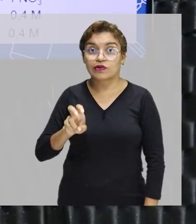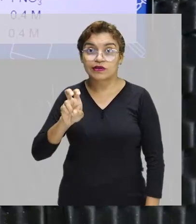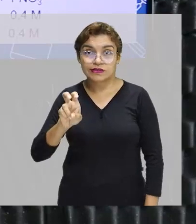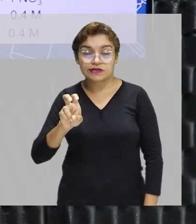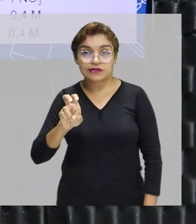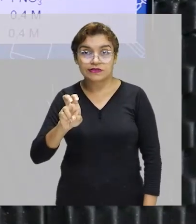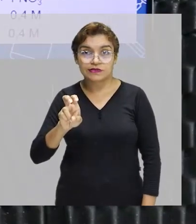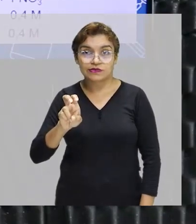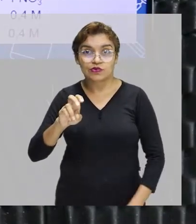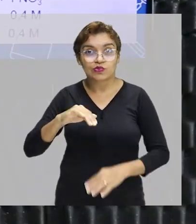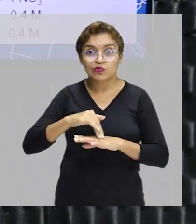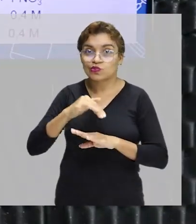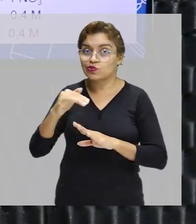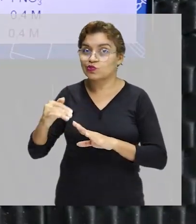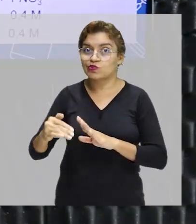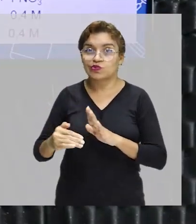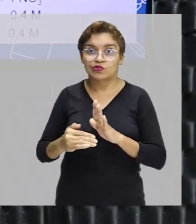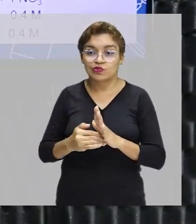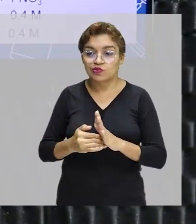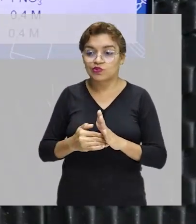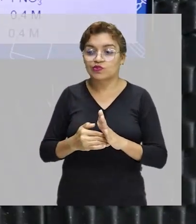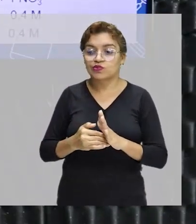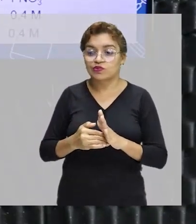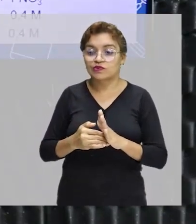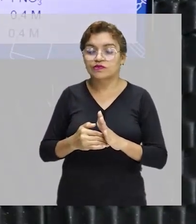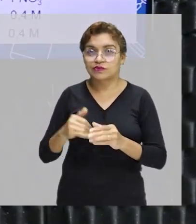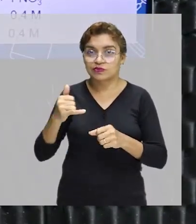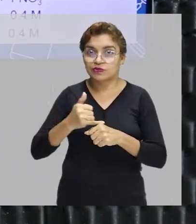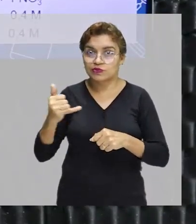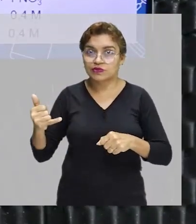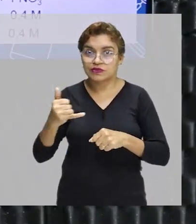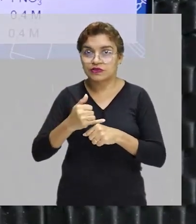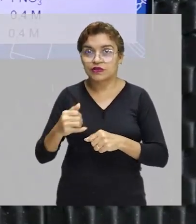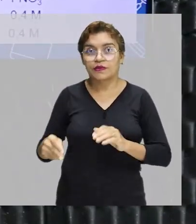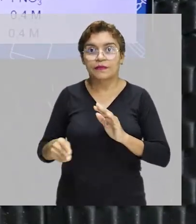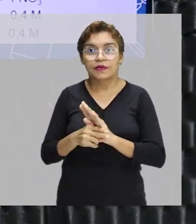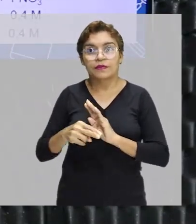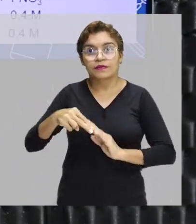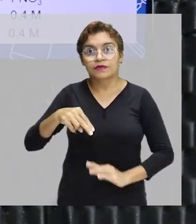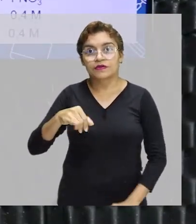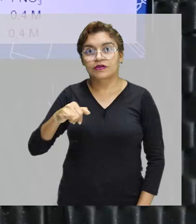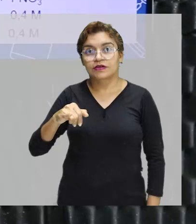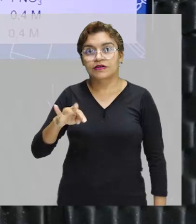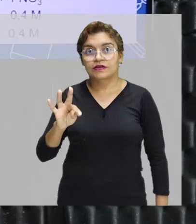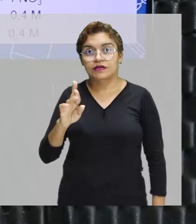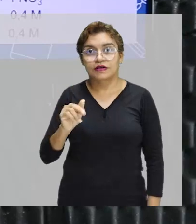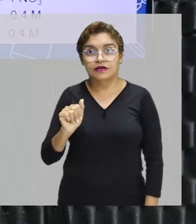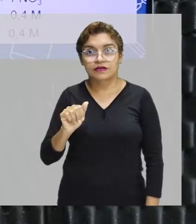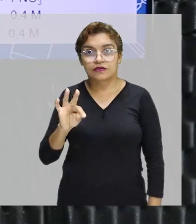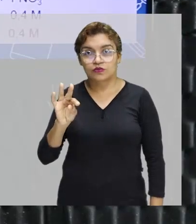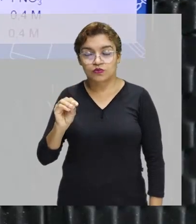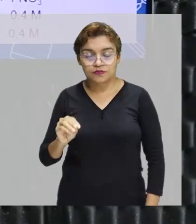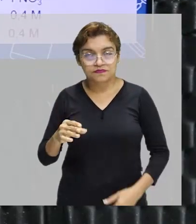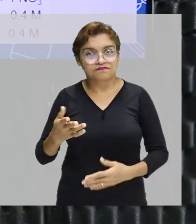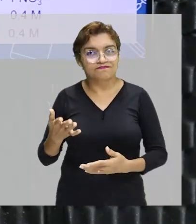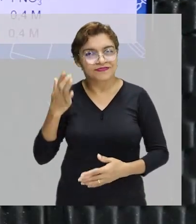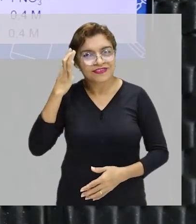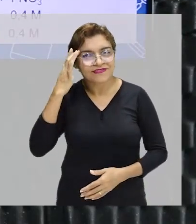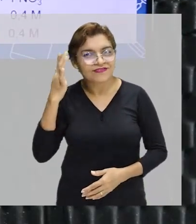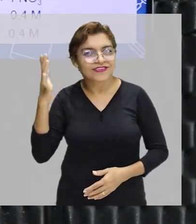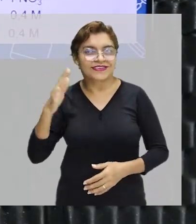concentração total dos íons nitrato. Show de bola, turminha? Fácil, né? Só é um